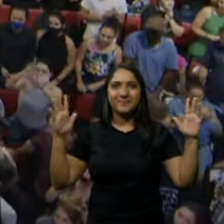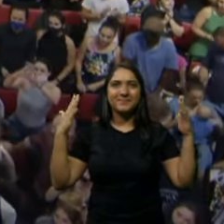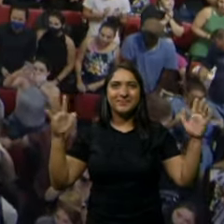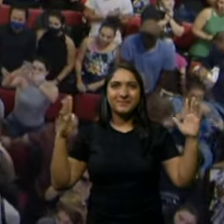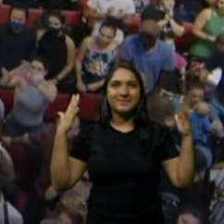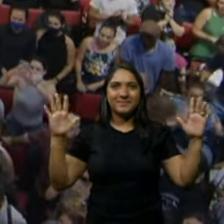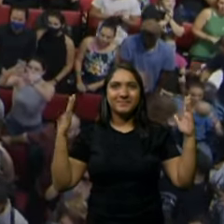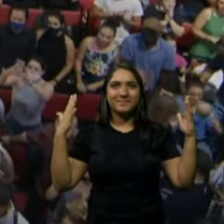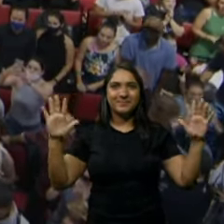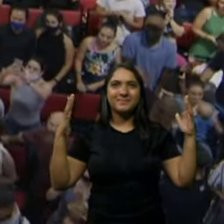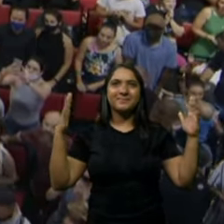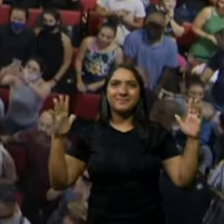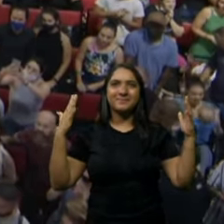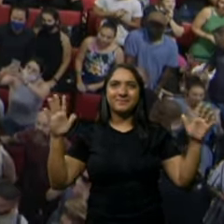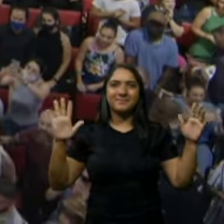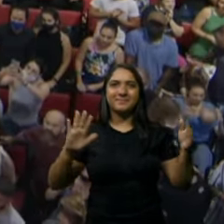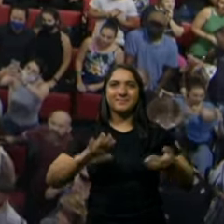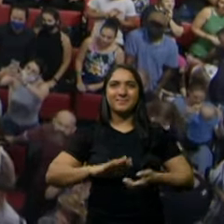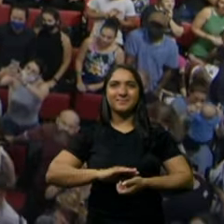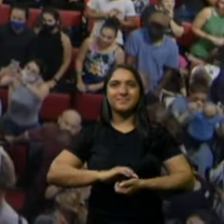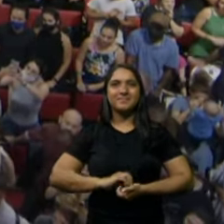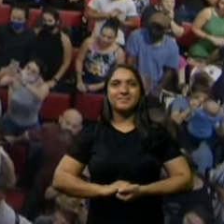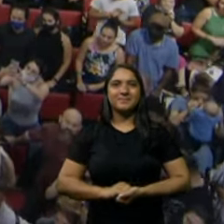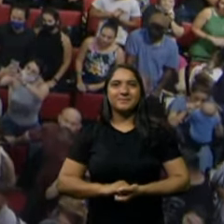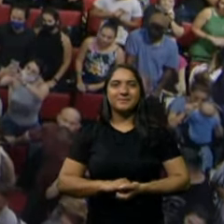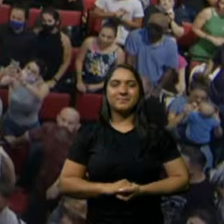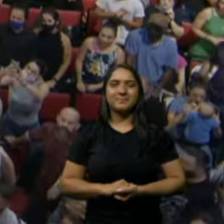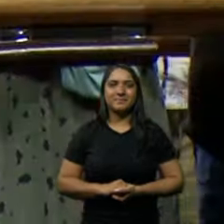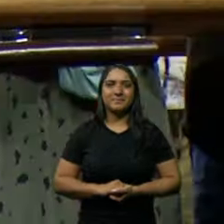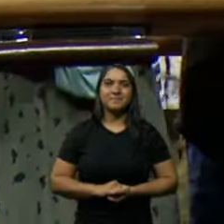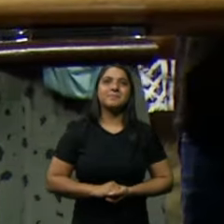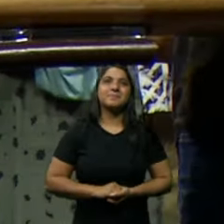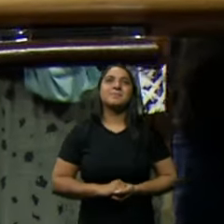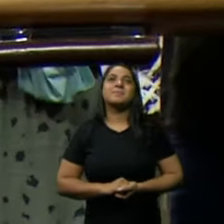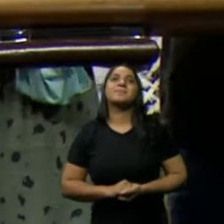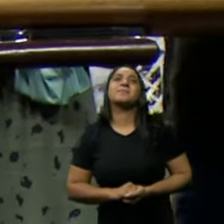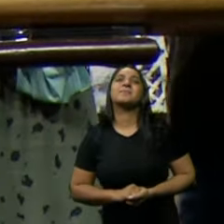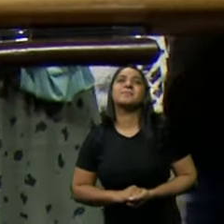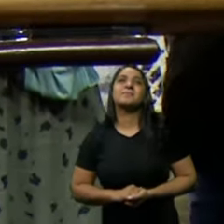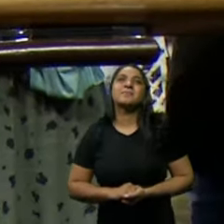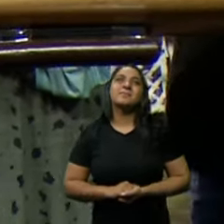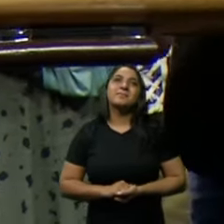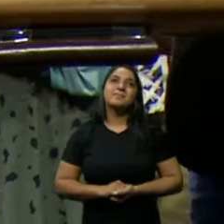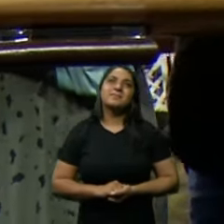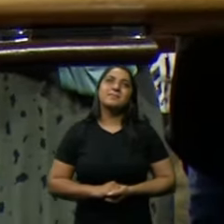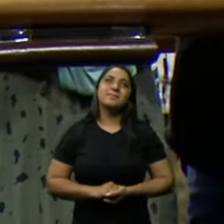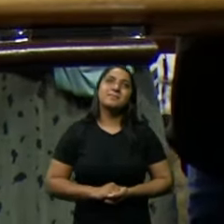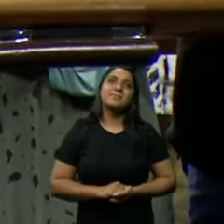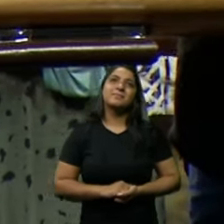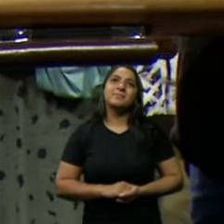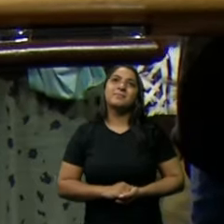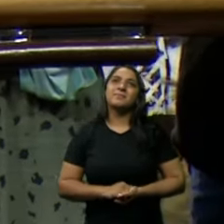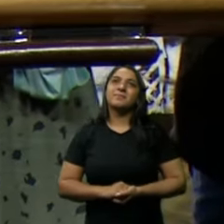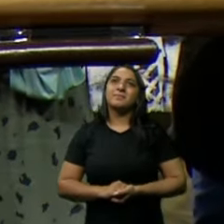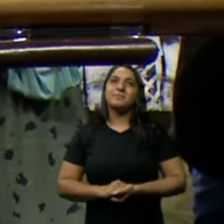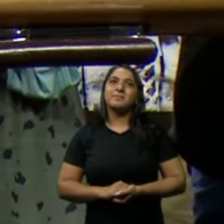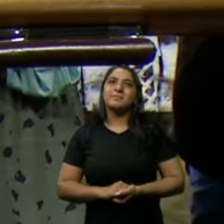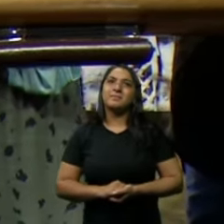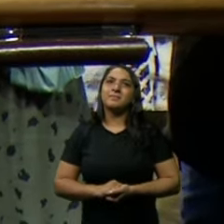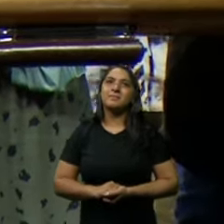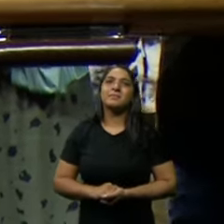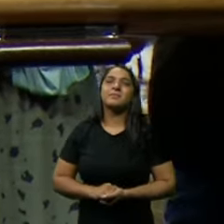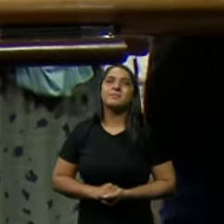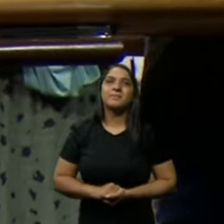E aí a placa usada no passe também na terra ele Estrada Tainá